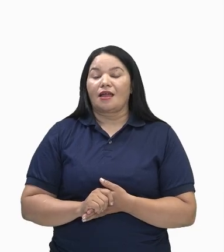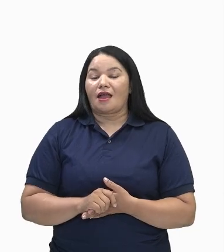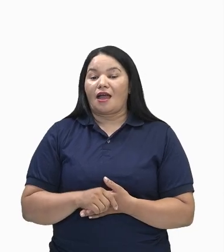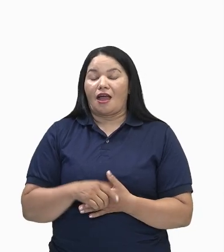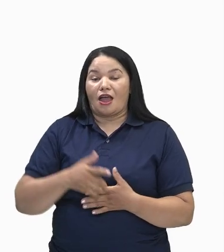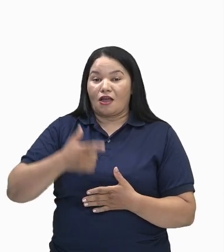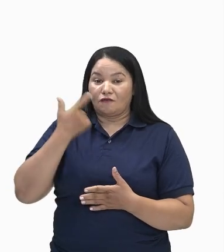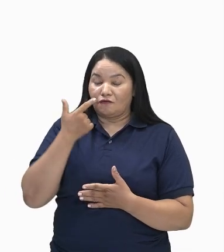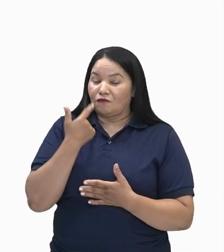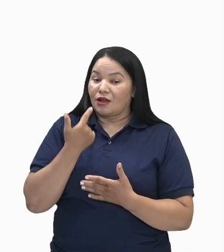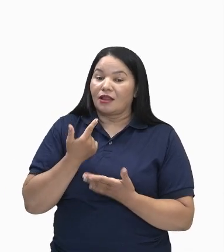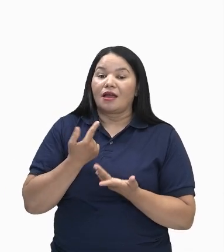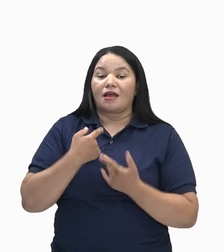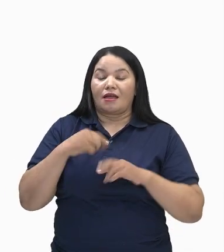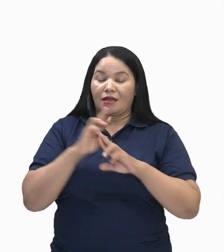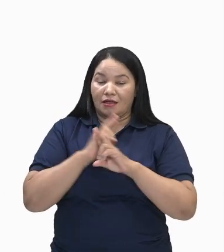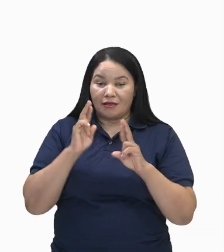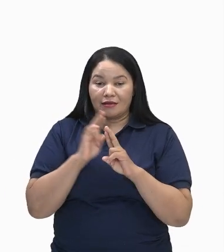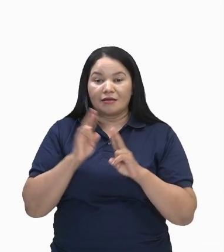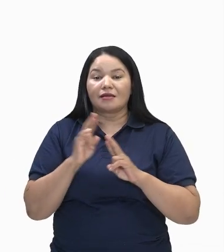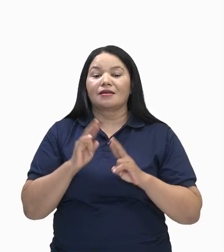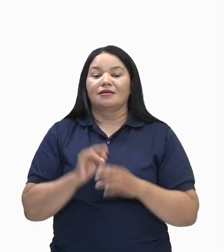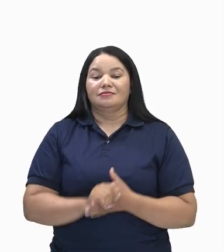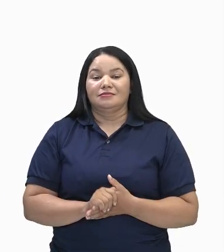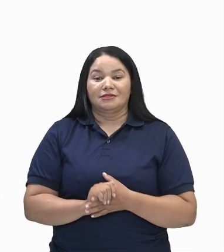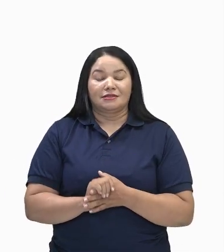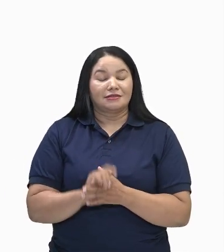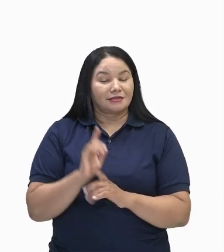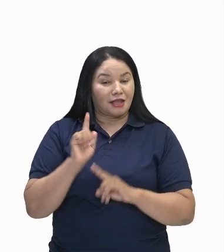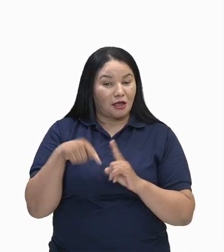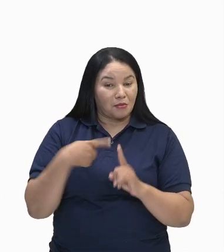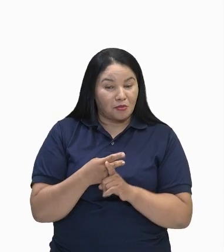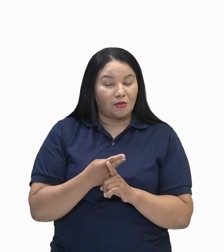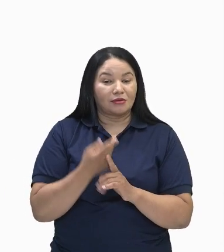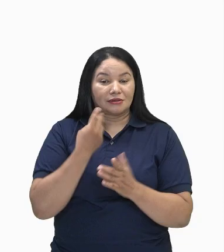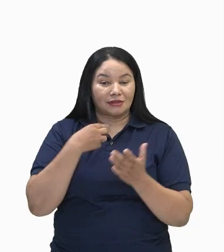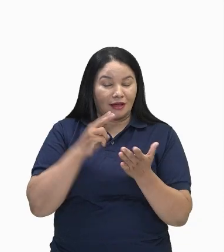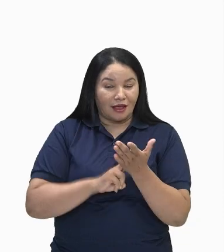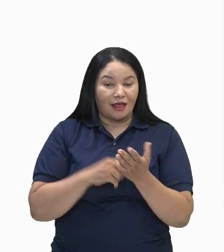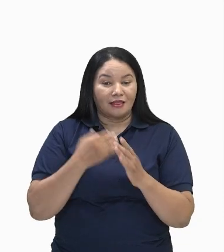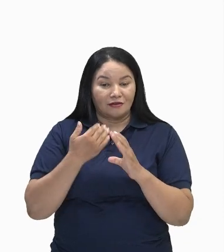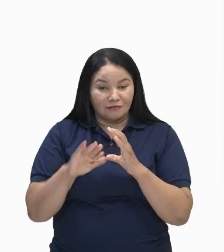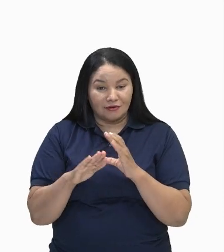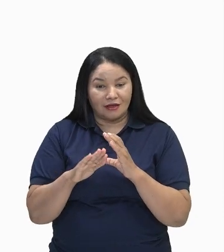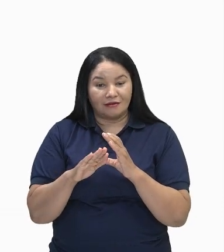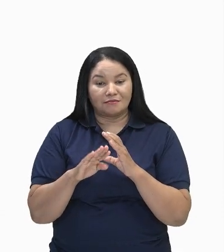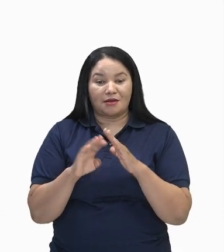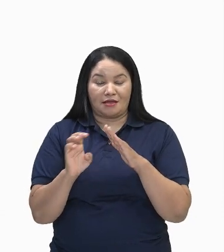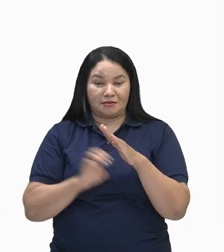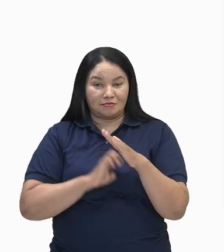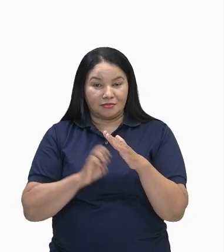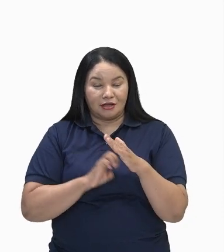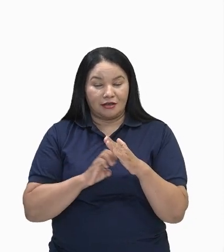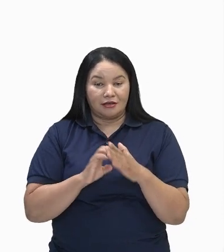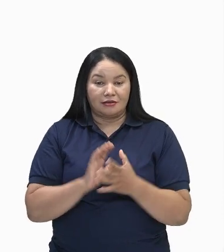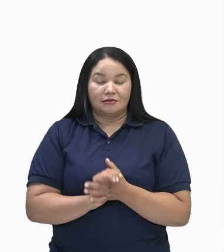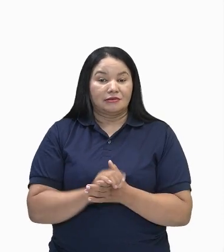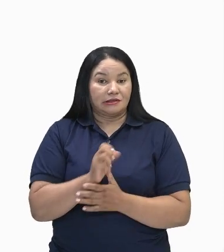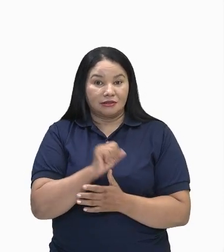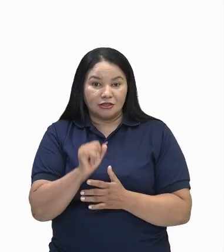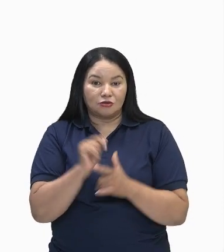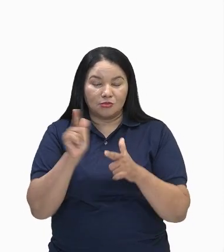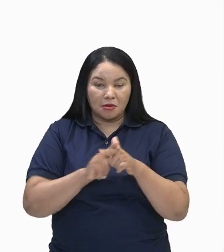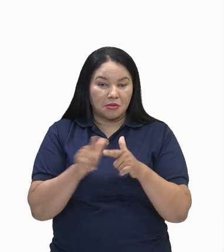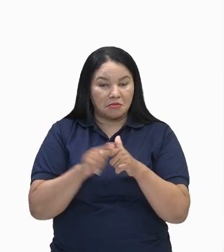lá reclamar, né? Depois mandou a carta para a empresa, não resolveu, pode ir lá